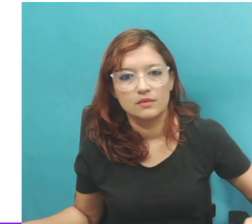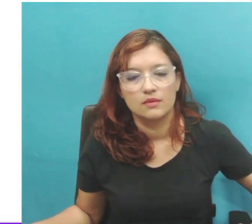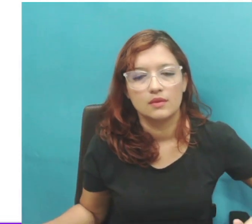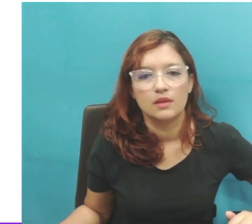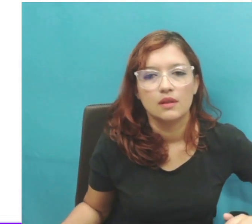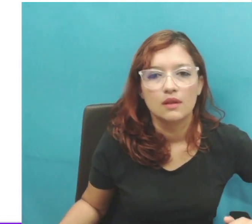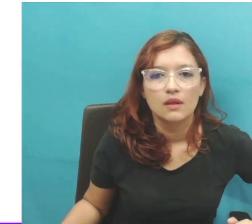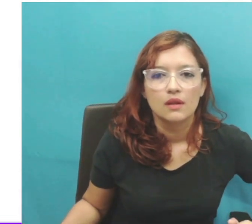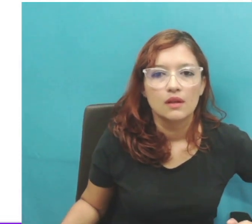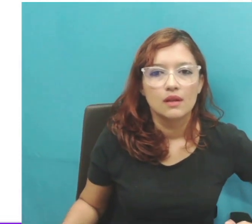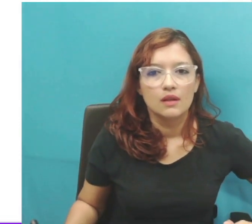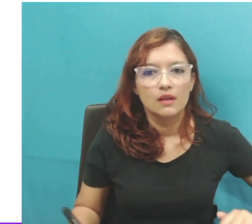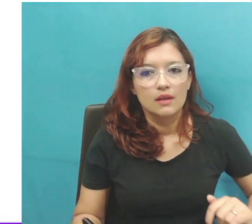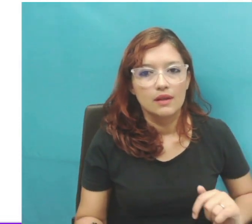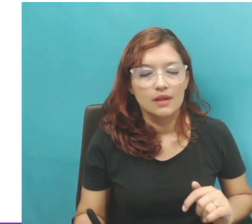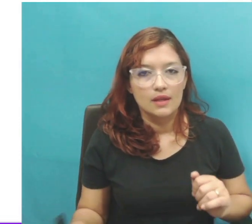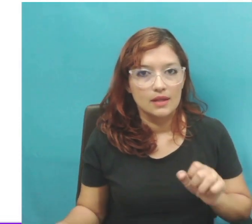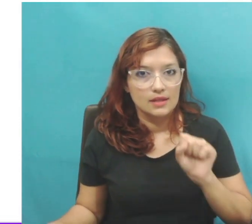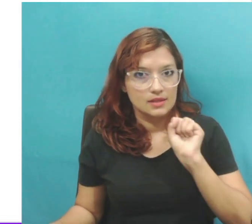Outro exemplo.